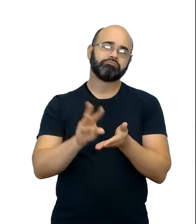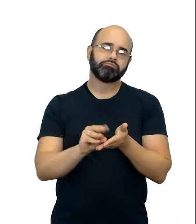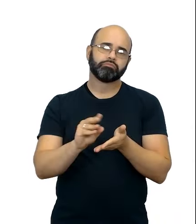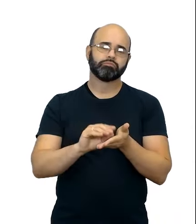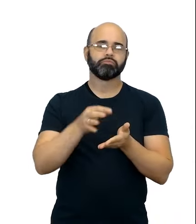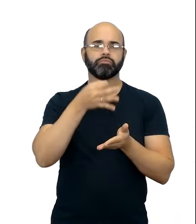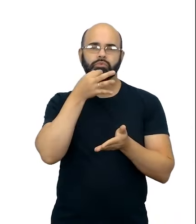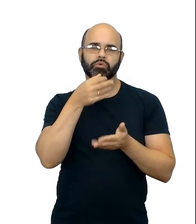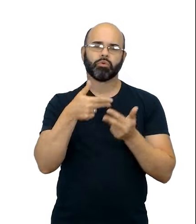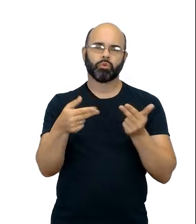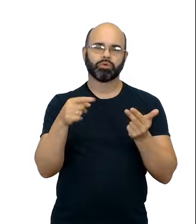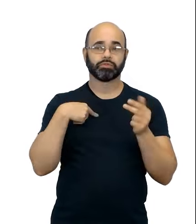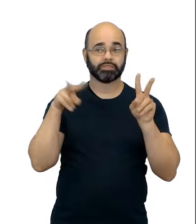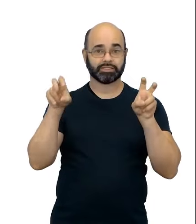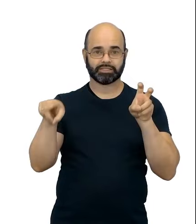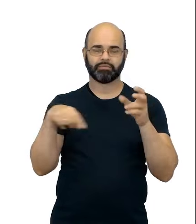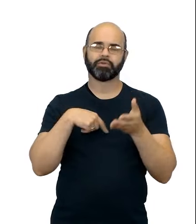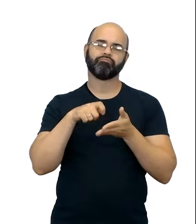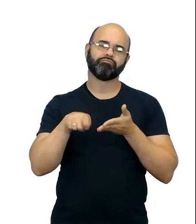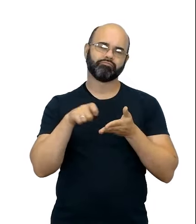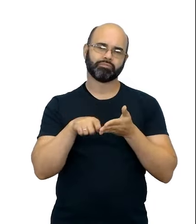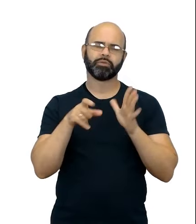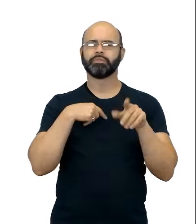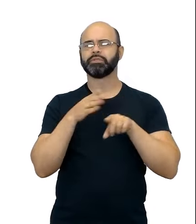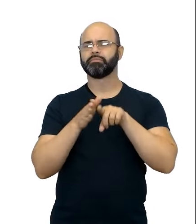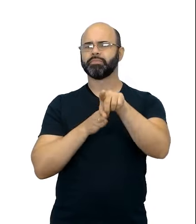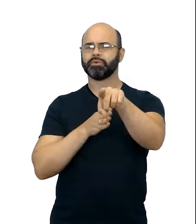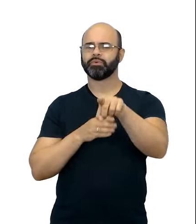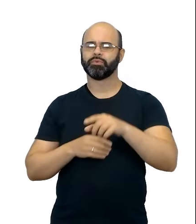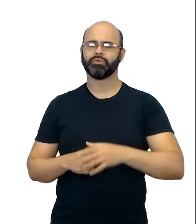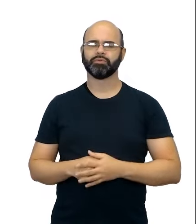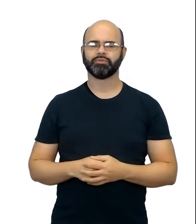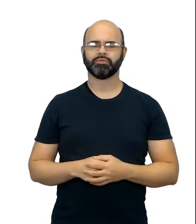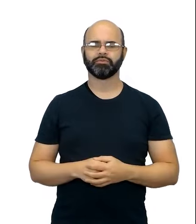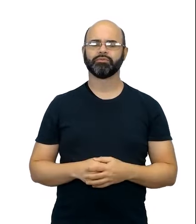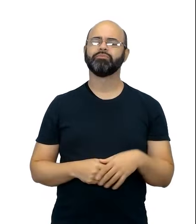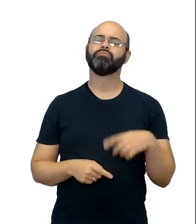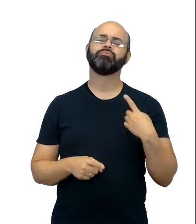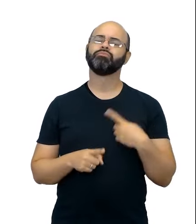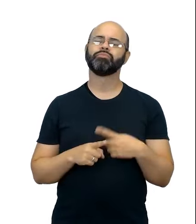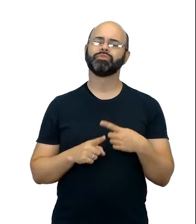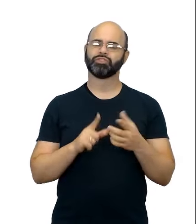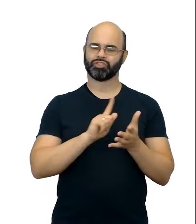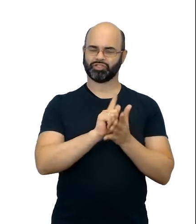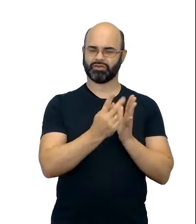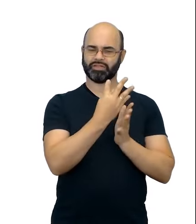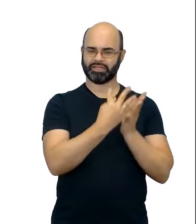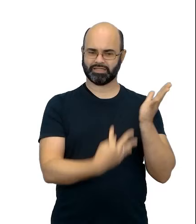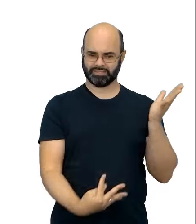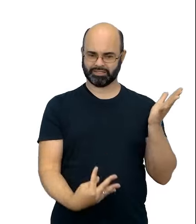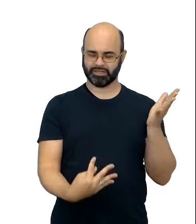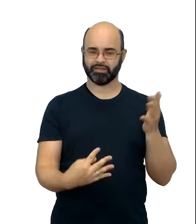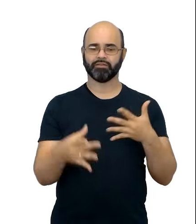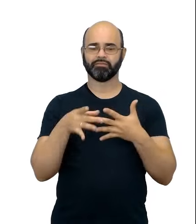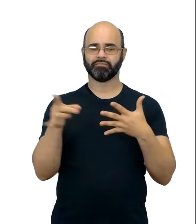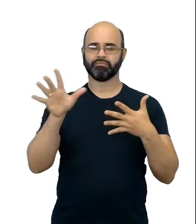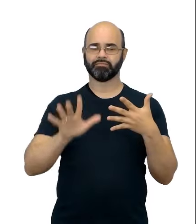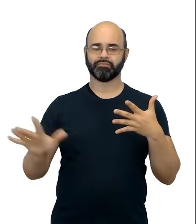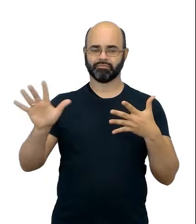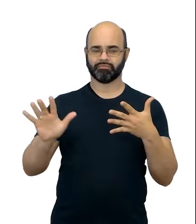desse nosso tema. E a pergunta é: por que ensinar um gênero textual